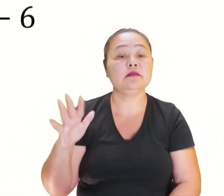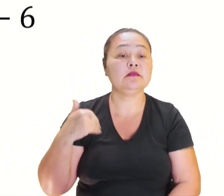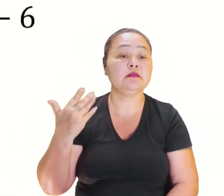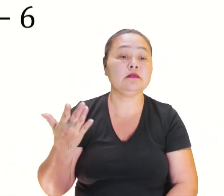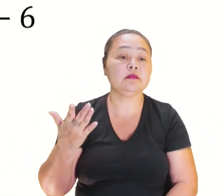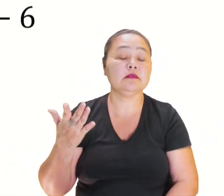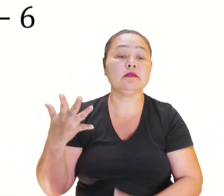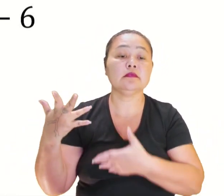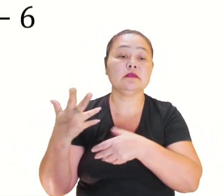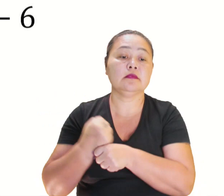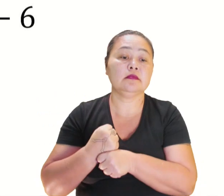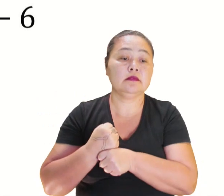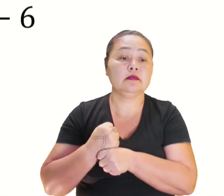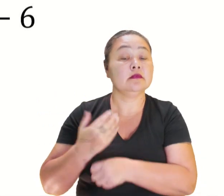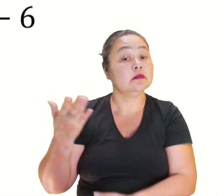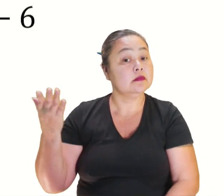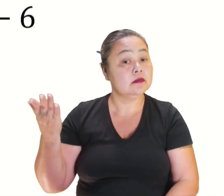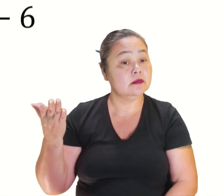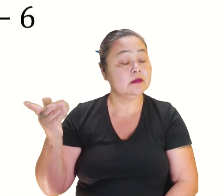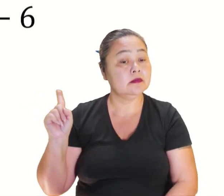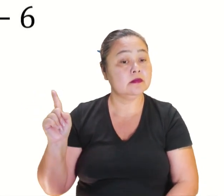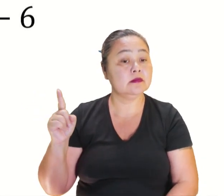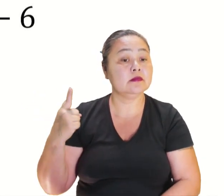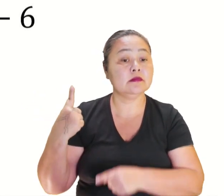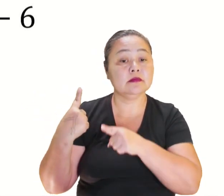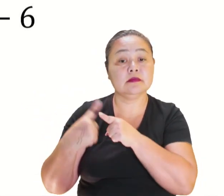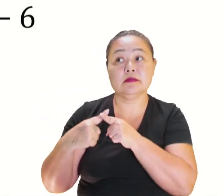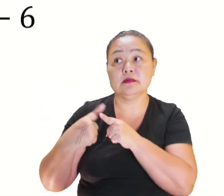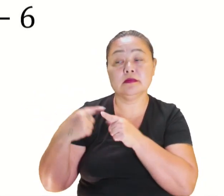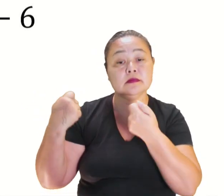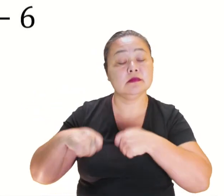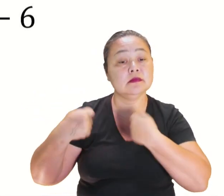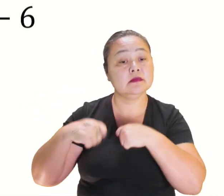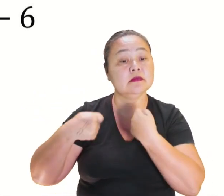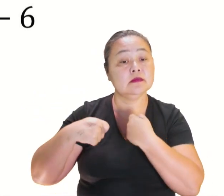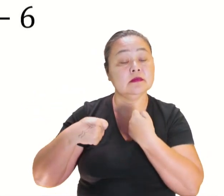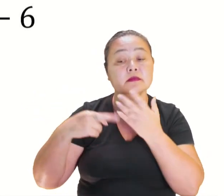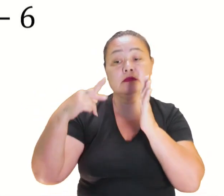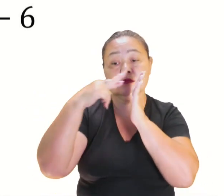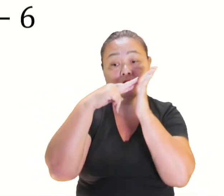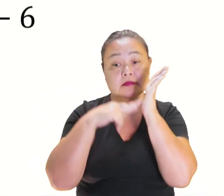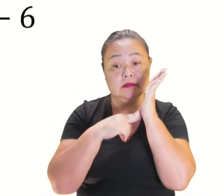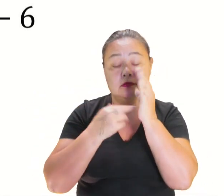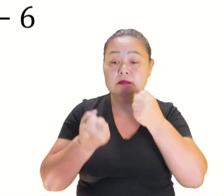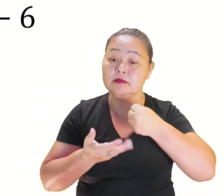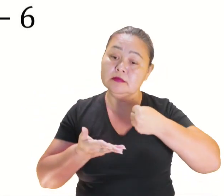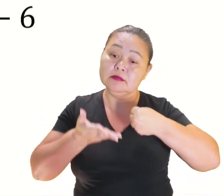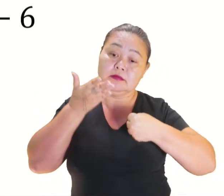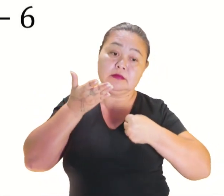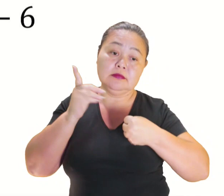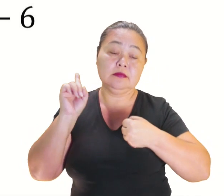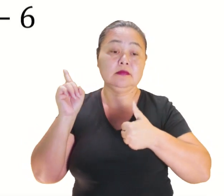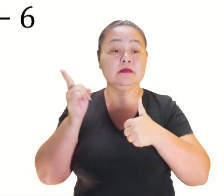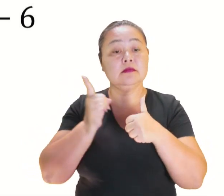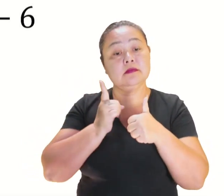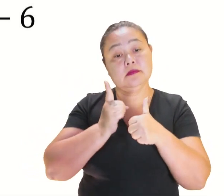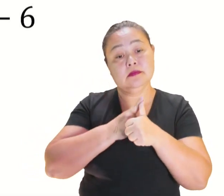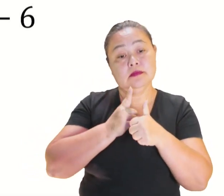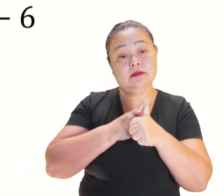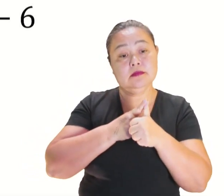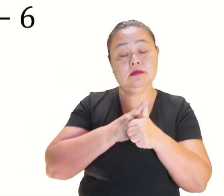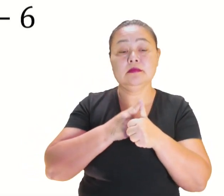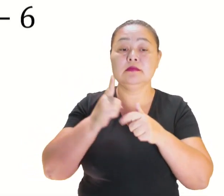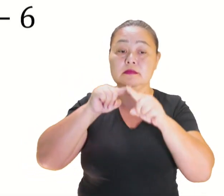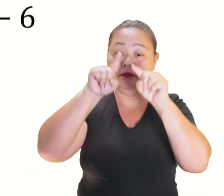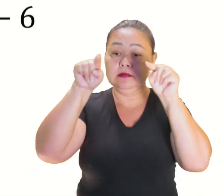Beleza. E agora vamos calculando, agora que são elas. Por quê? Porque a gente precisa pensar nas regras da potenciação, né? Primeiro a gente resolve